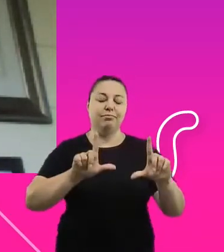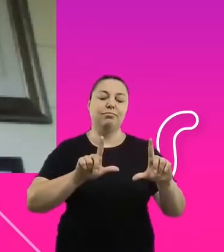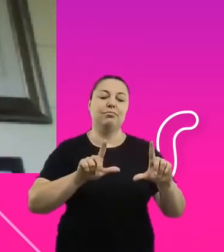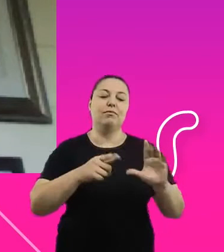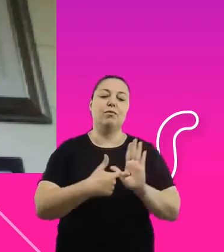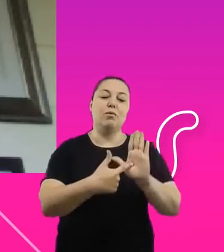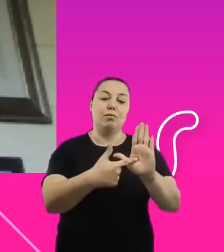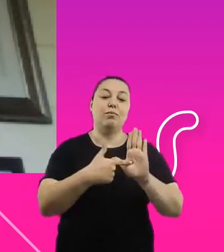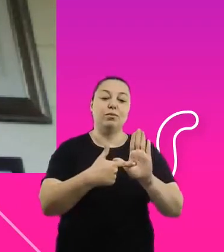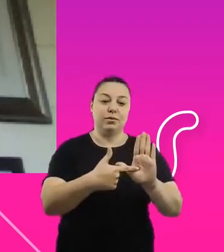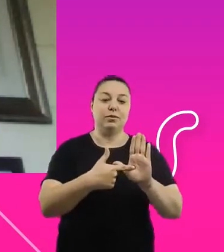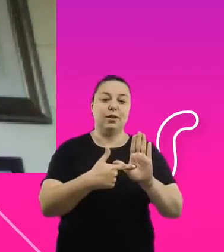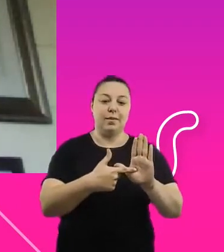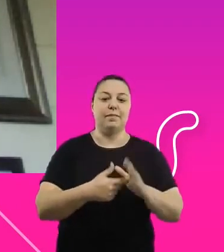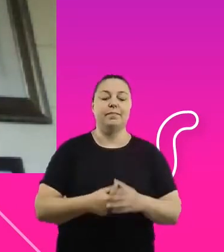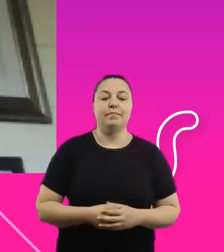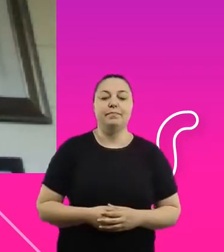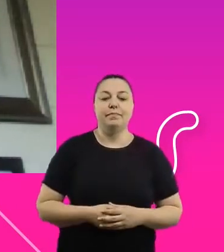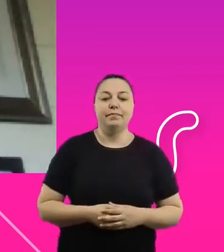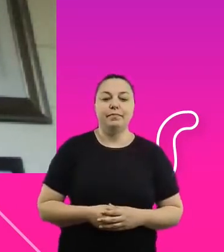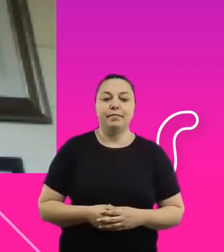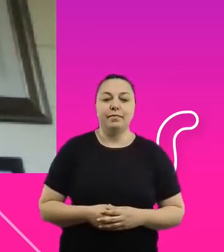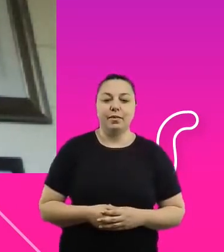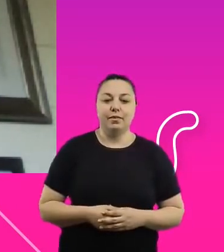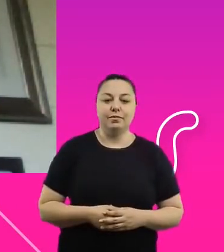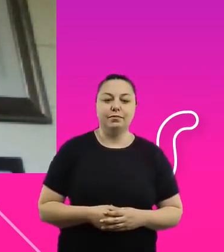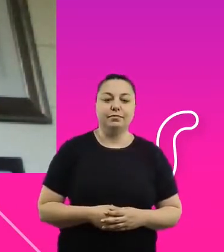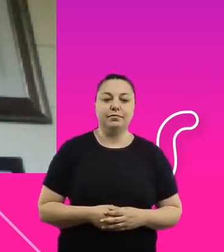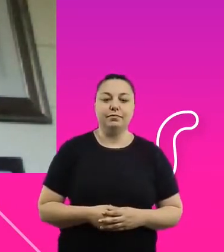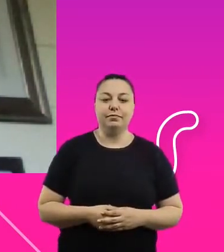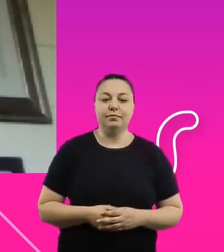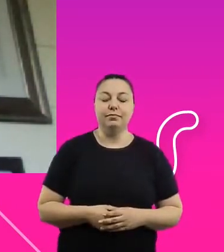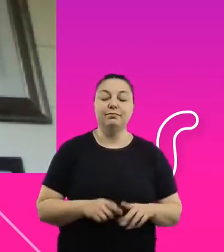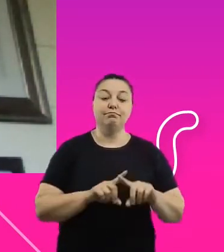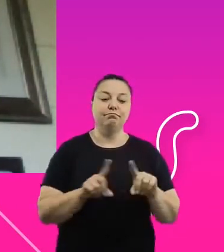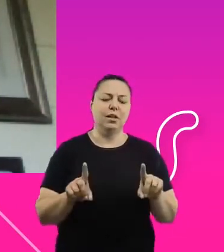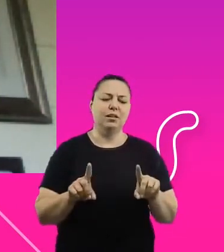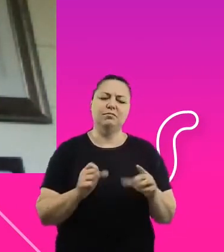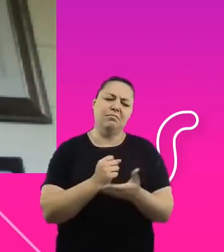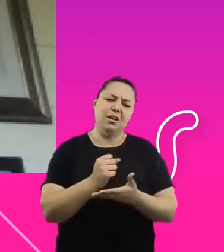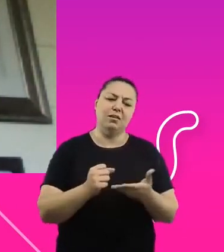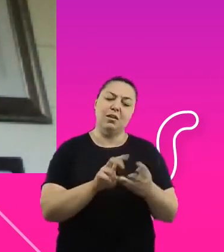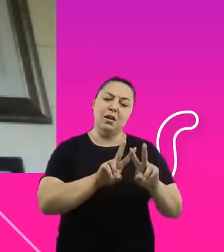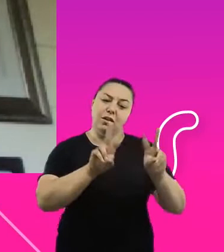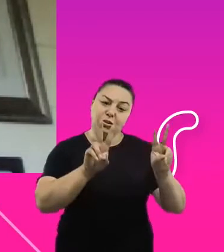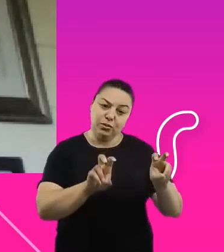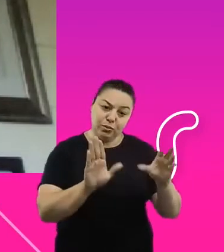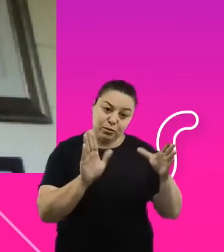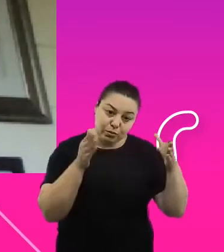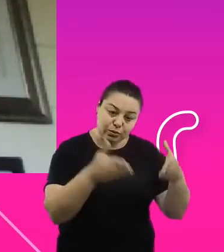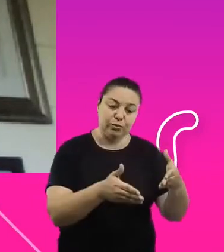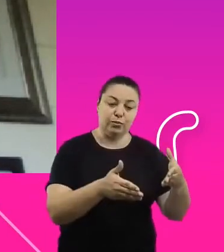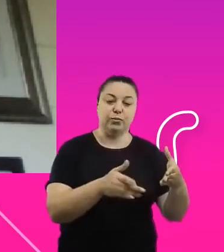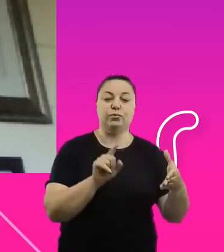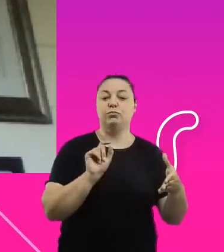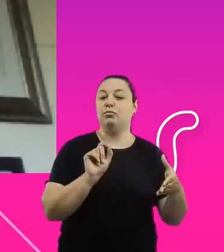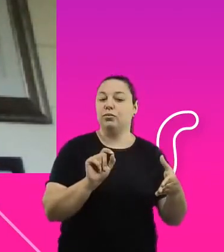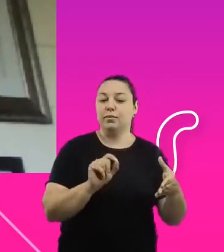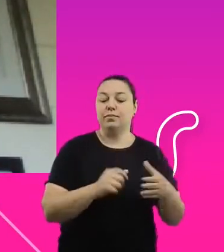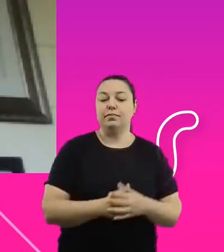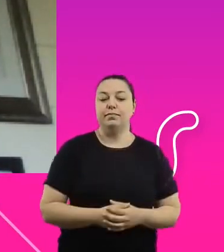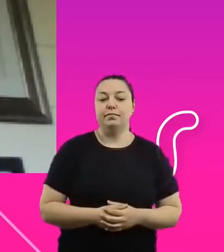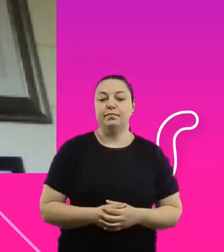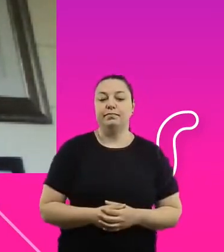rápida. Mas basicamente o tema aqui é justamente por que, né, a parte de